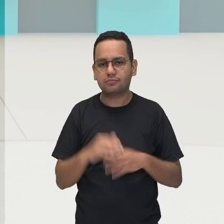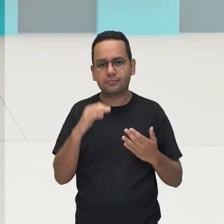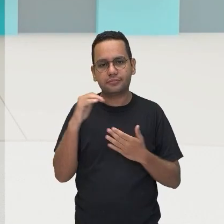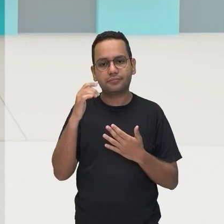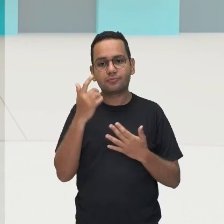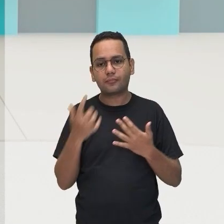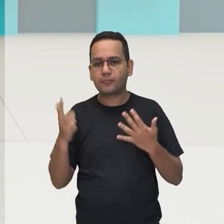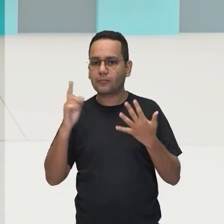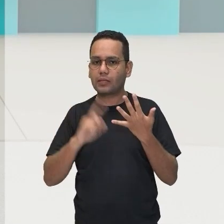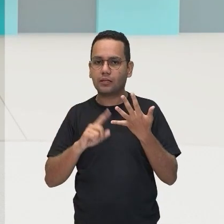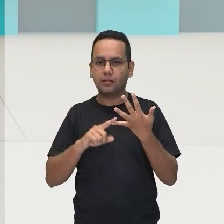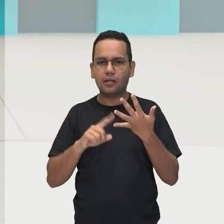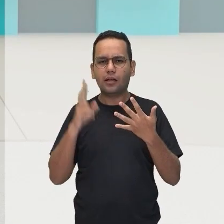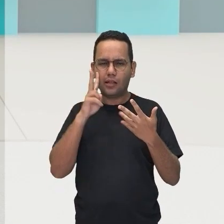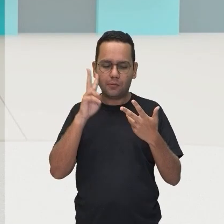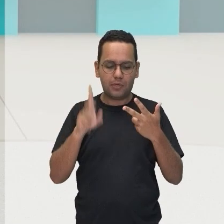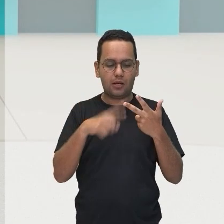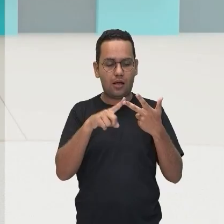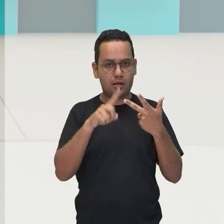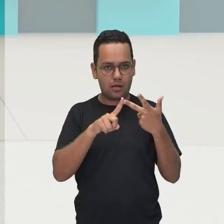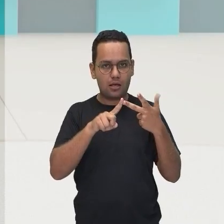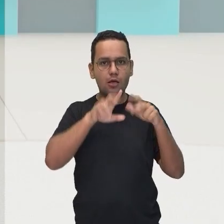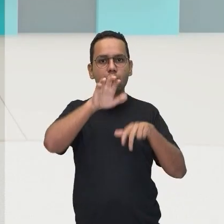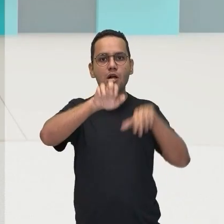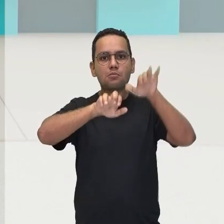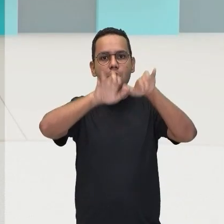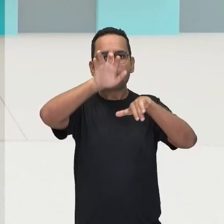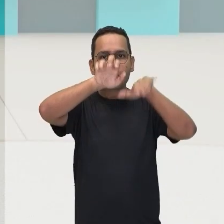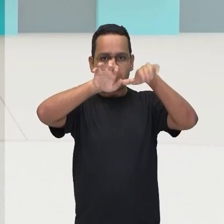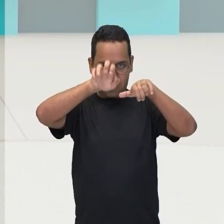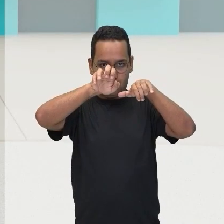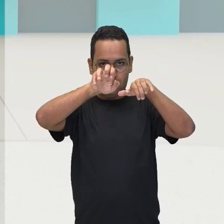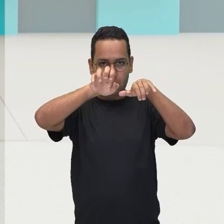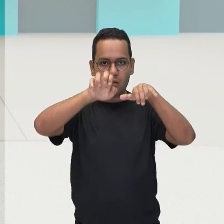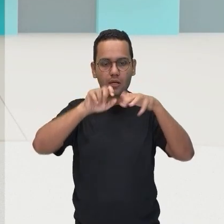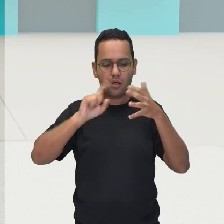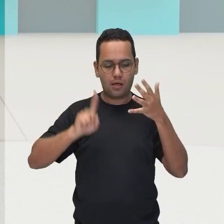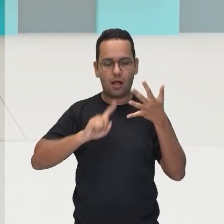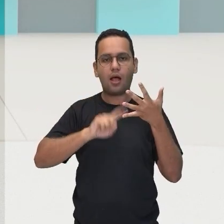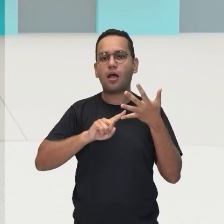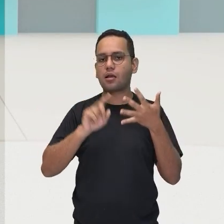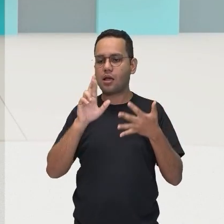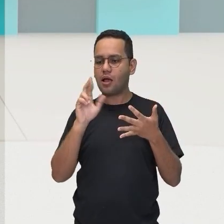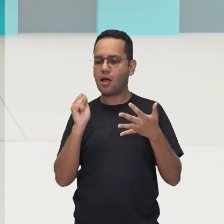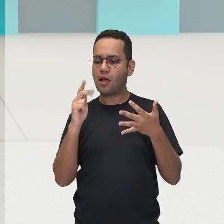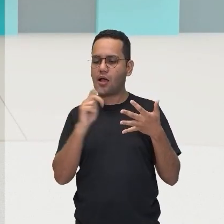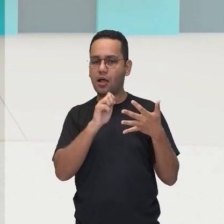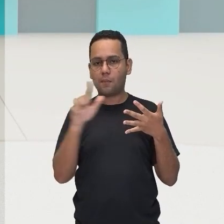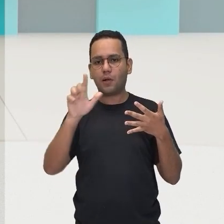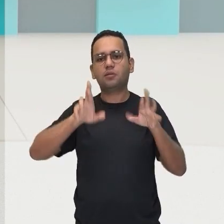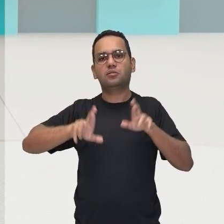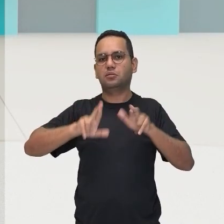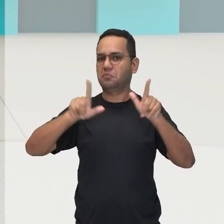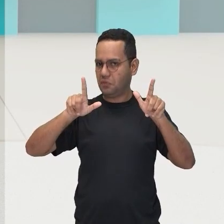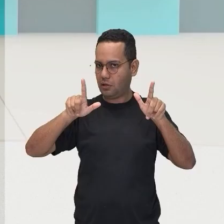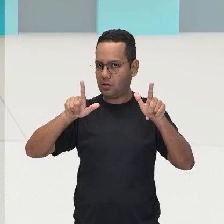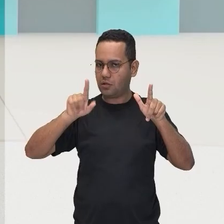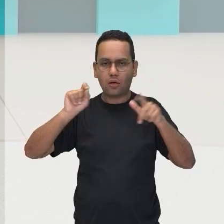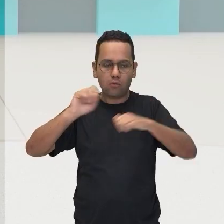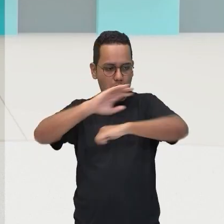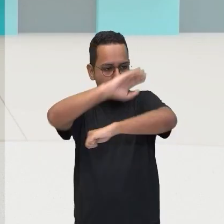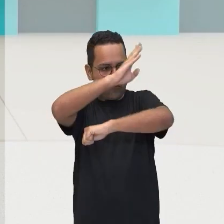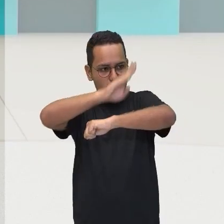Enquanto a escalada, né, tem o objetivo de subir paredes rochosas, o rapel tem esse objetivo de fazer essa descida